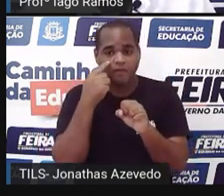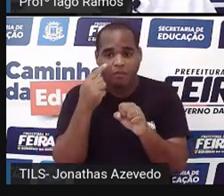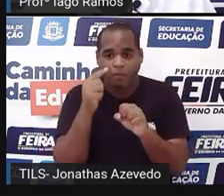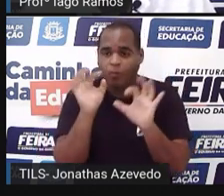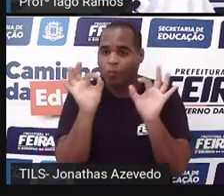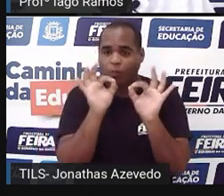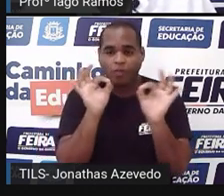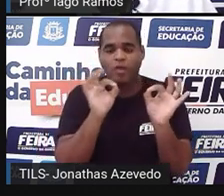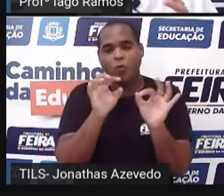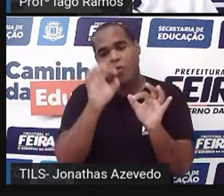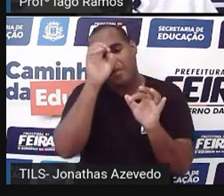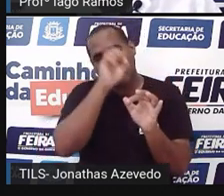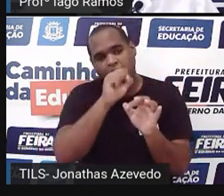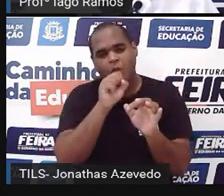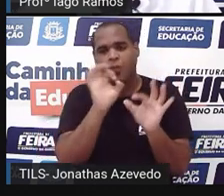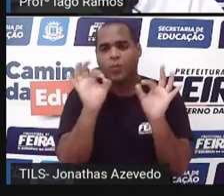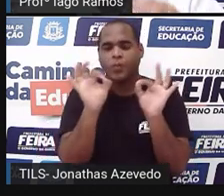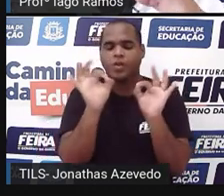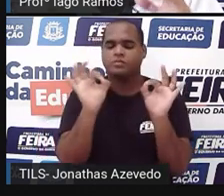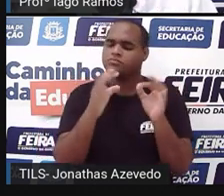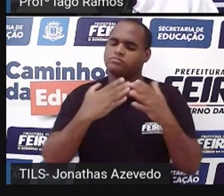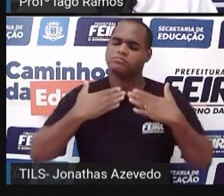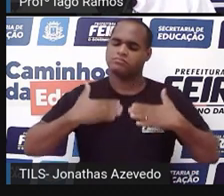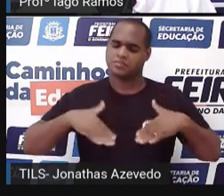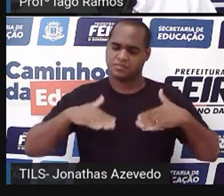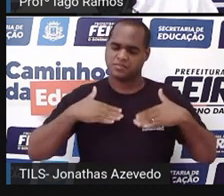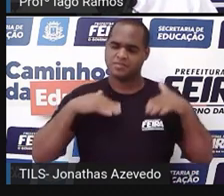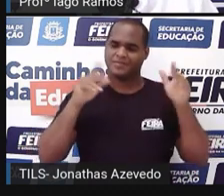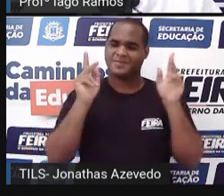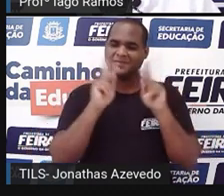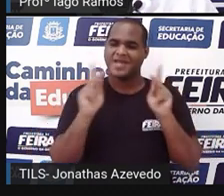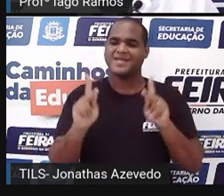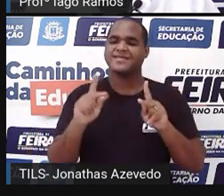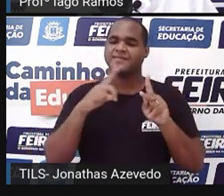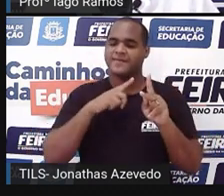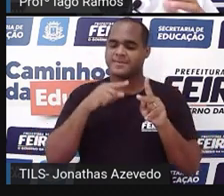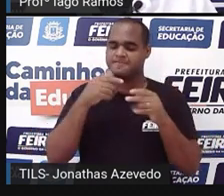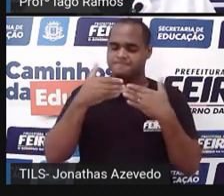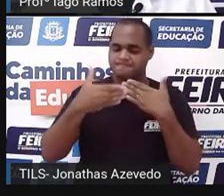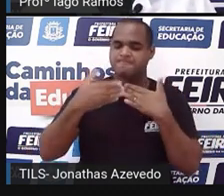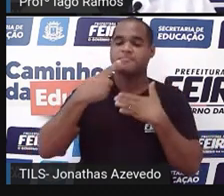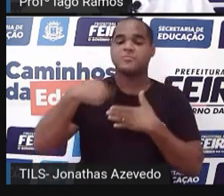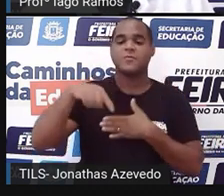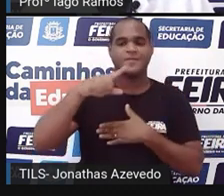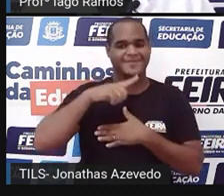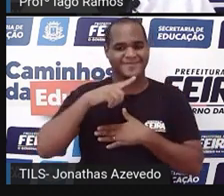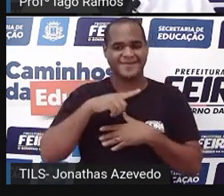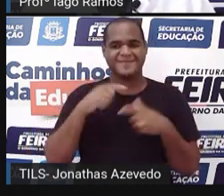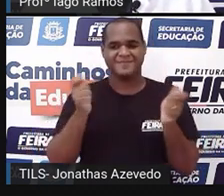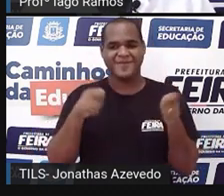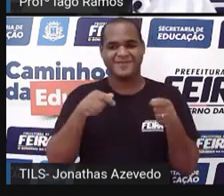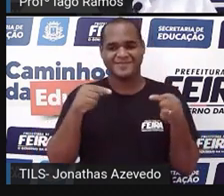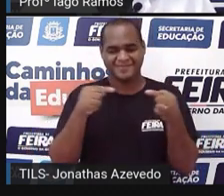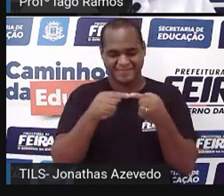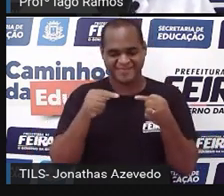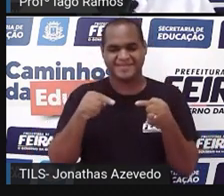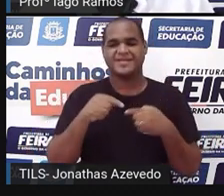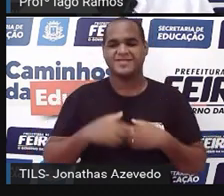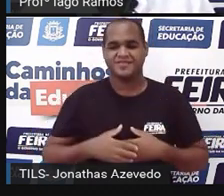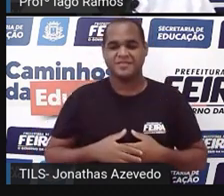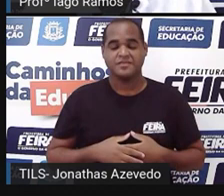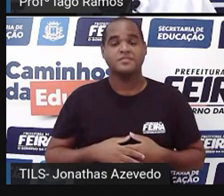não aprendeu Fica tranquilo fica tranquilo lá que a gente está aqui para isso certo